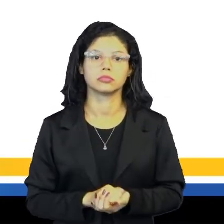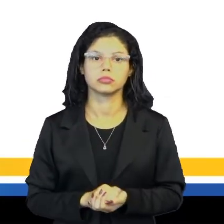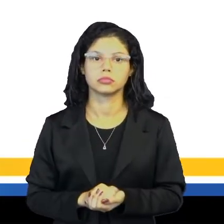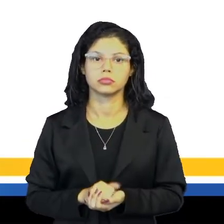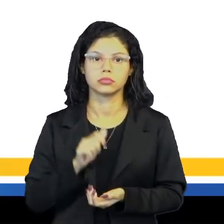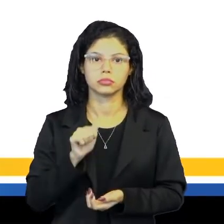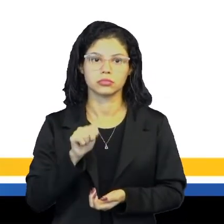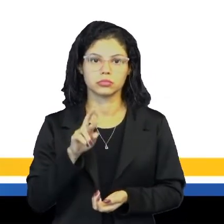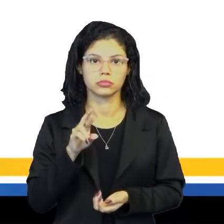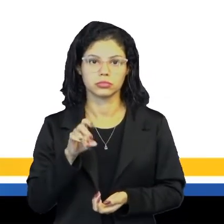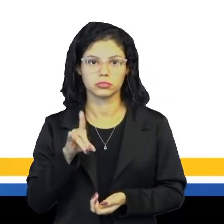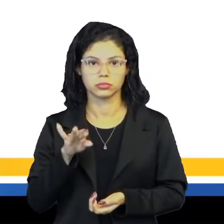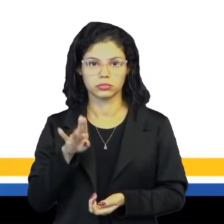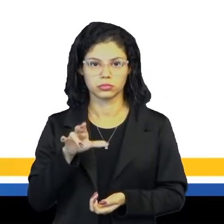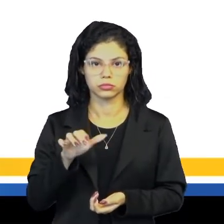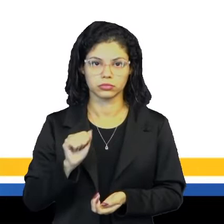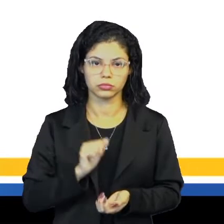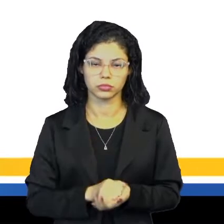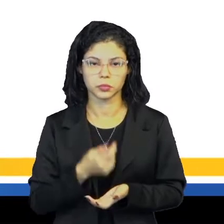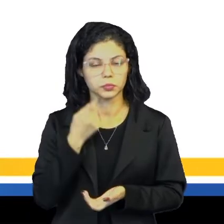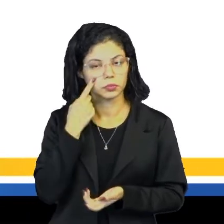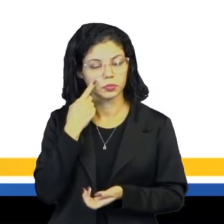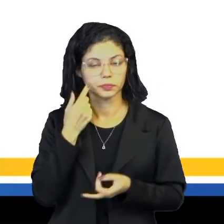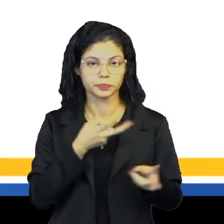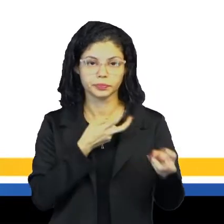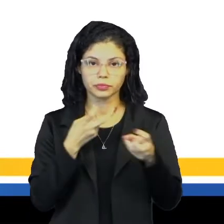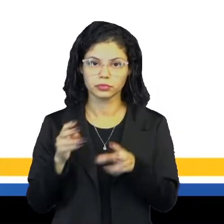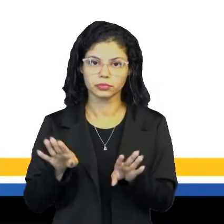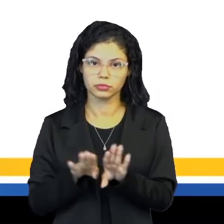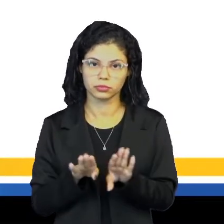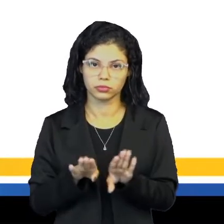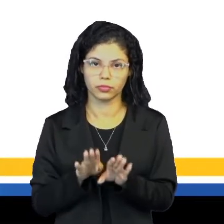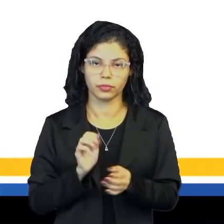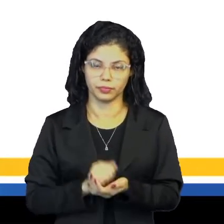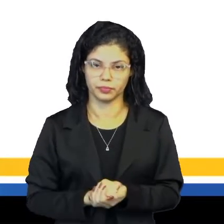dos lados, certo? Onde vocês podem observar aí também.